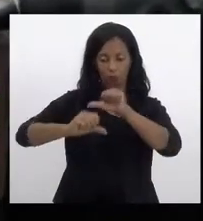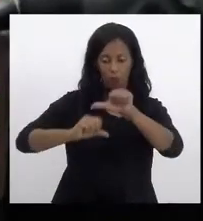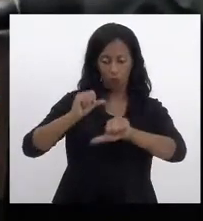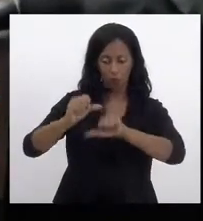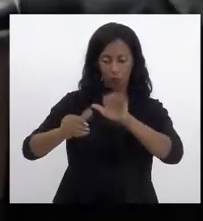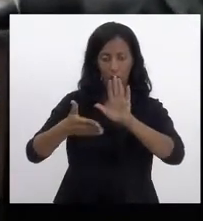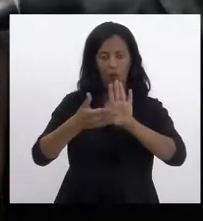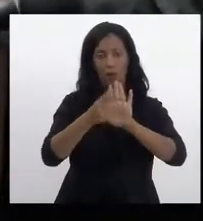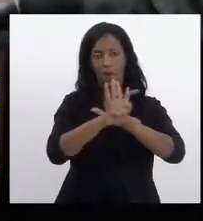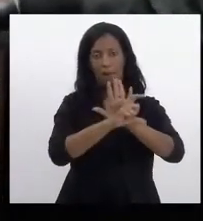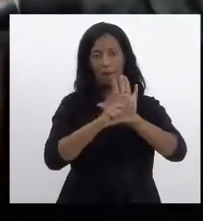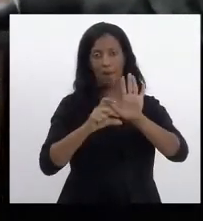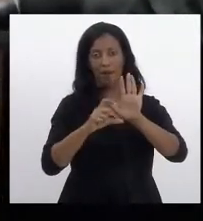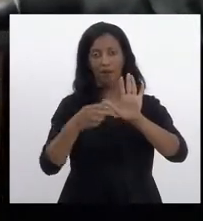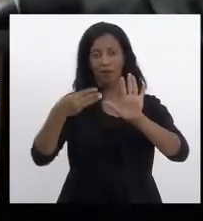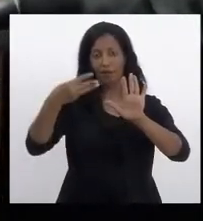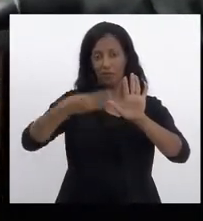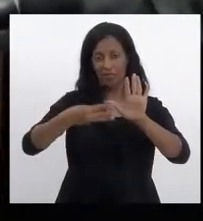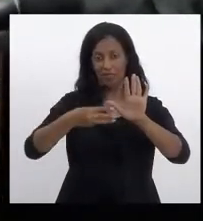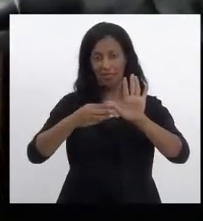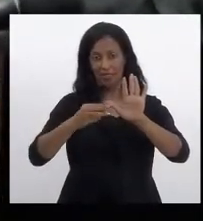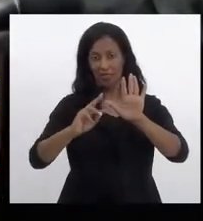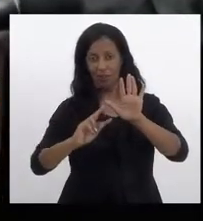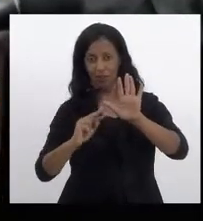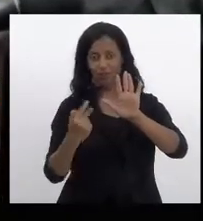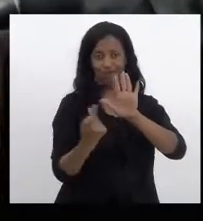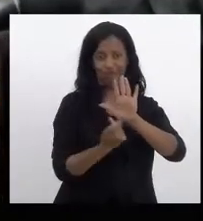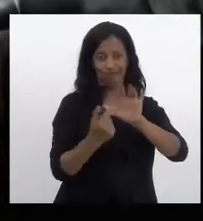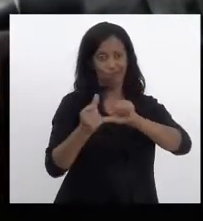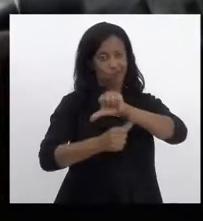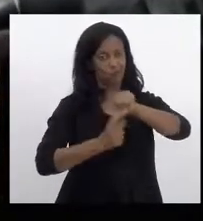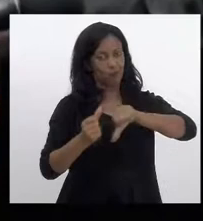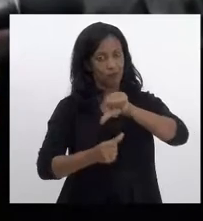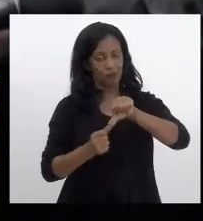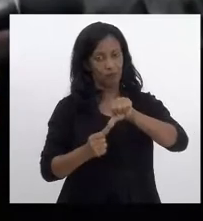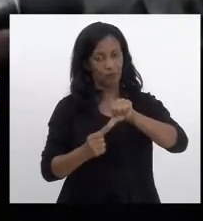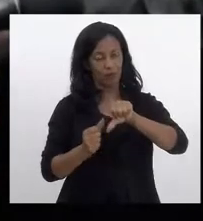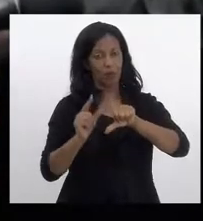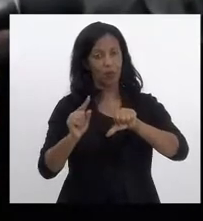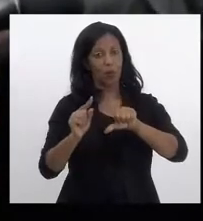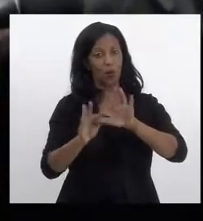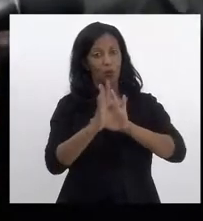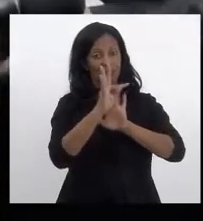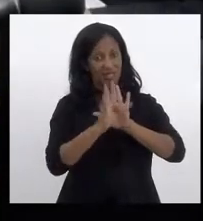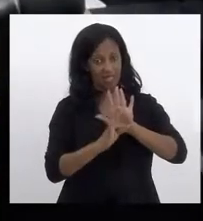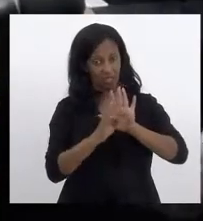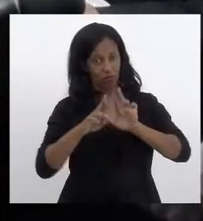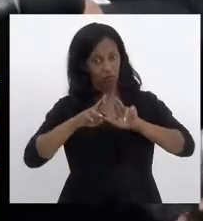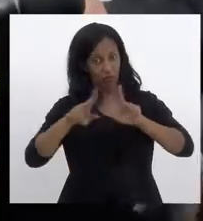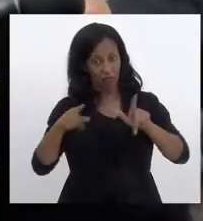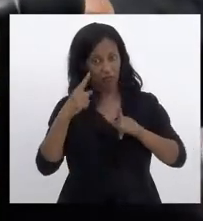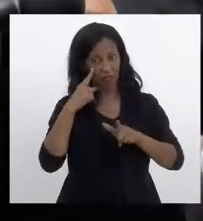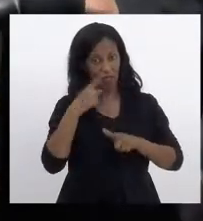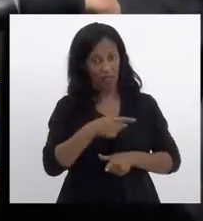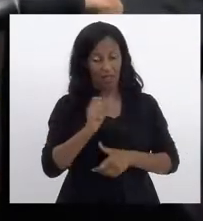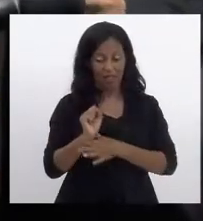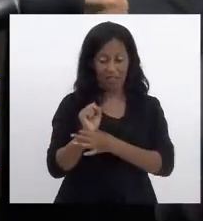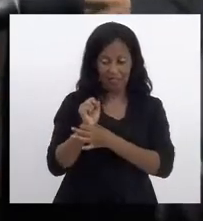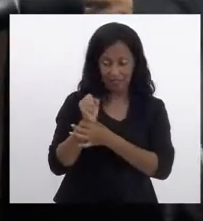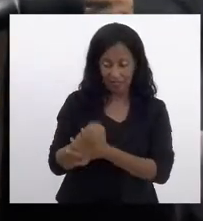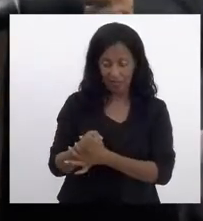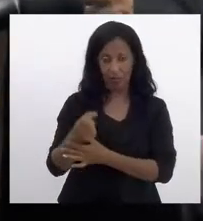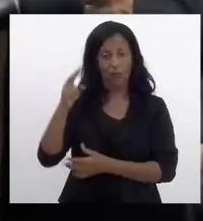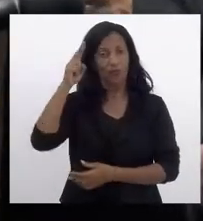modificar o parágrafo 3º do artigo 42, com a seguinte redação: é assegurada